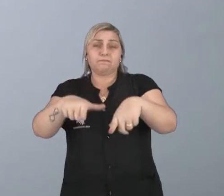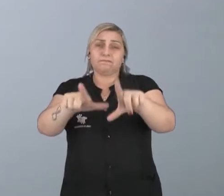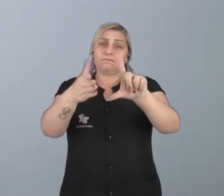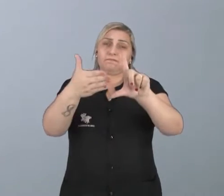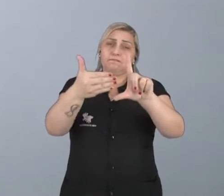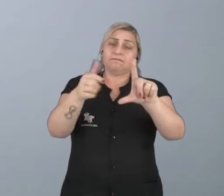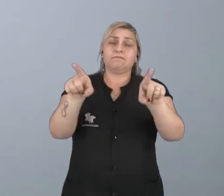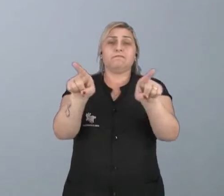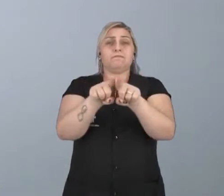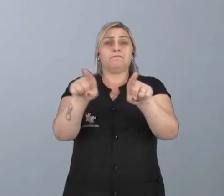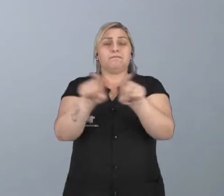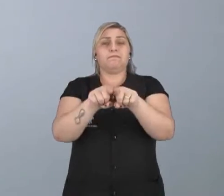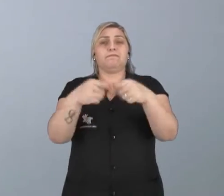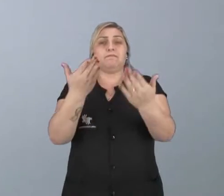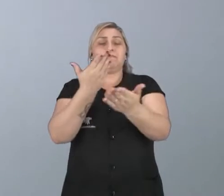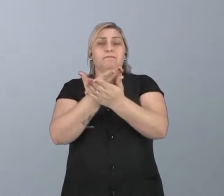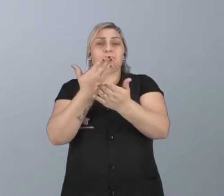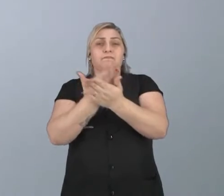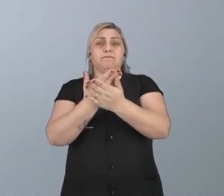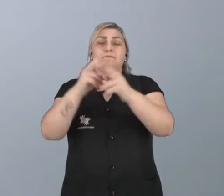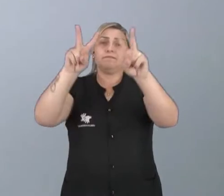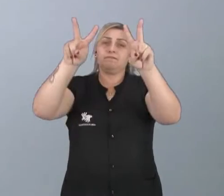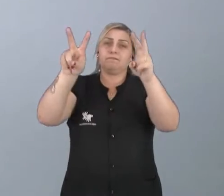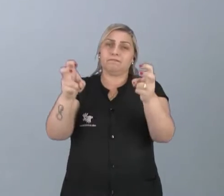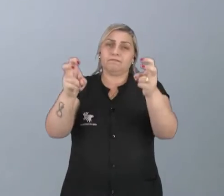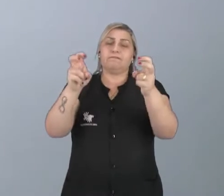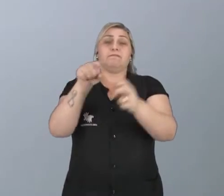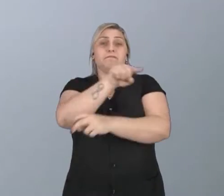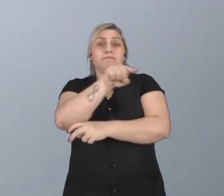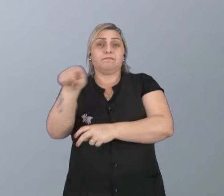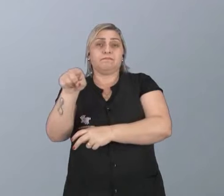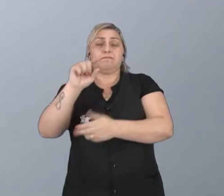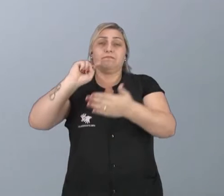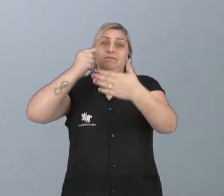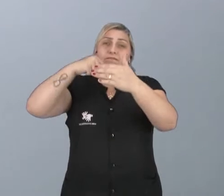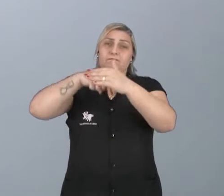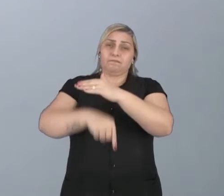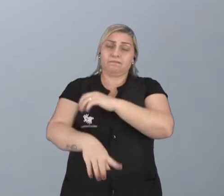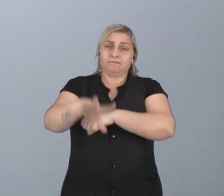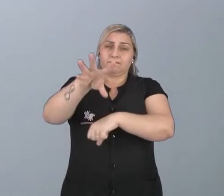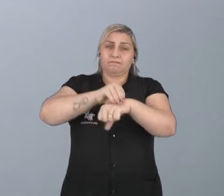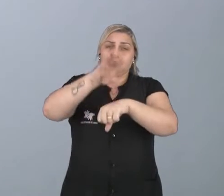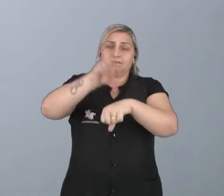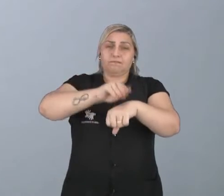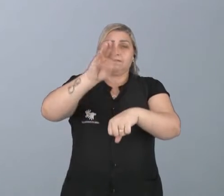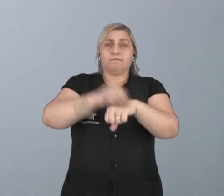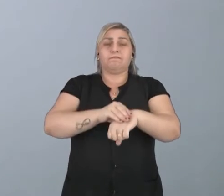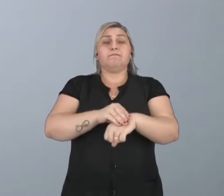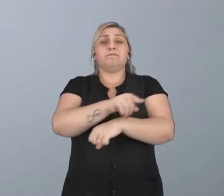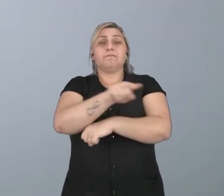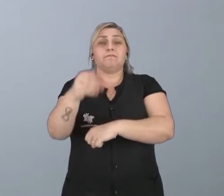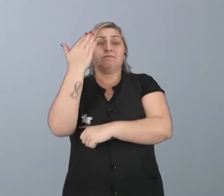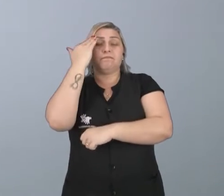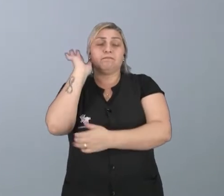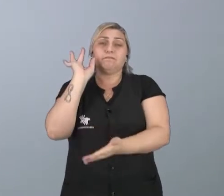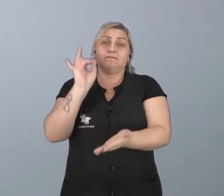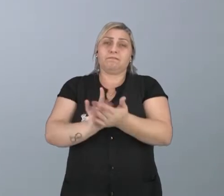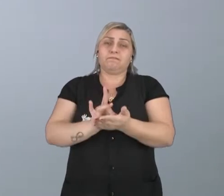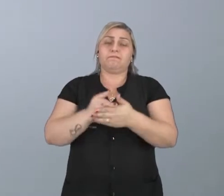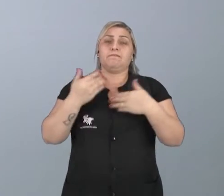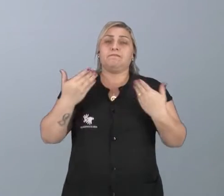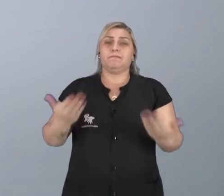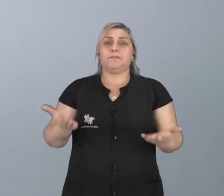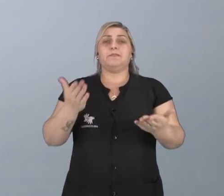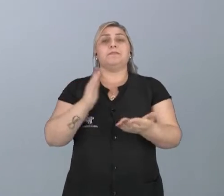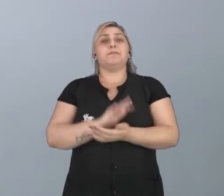plataforma também, tá? Aulas sobre isso para vocês se aprofundarem, tá? Para vocês entenderem mesmo esse processo,